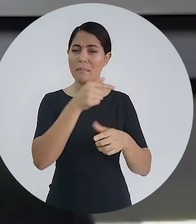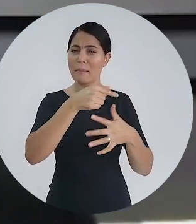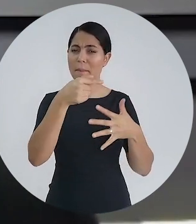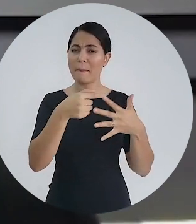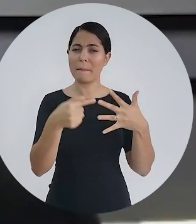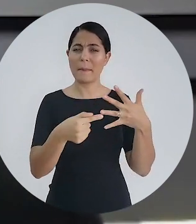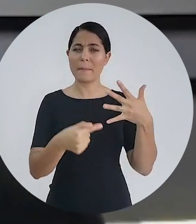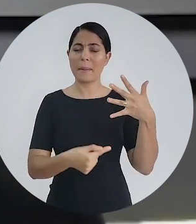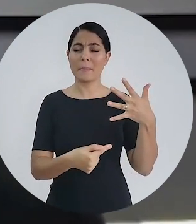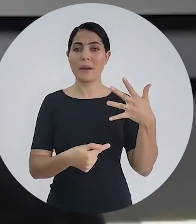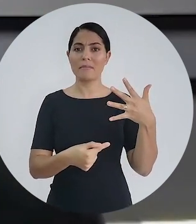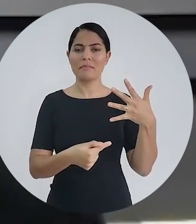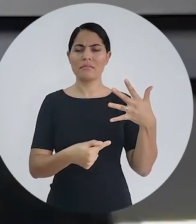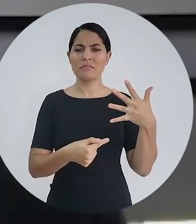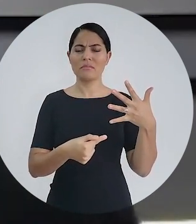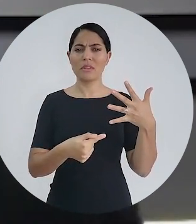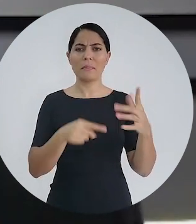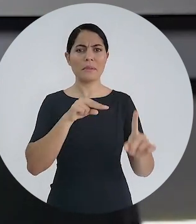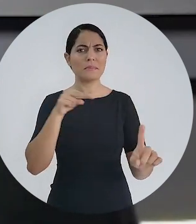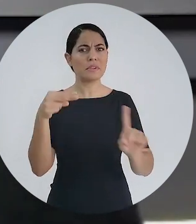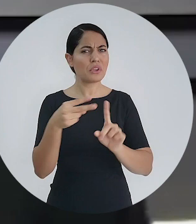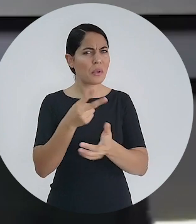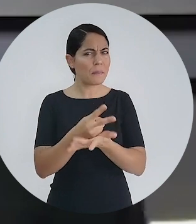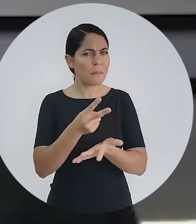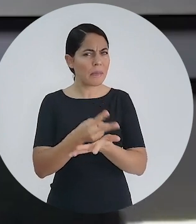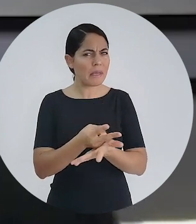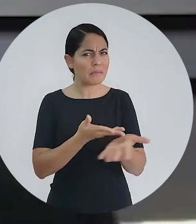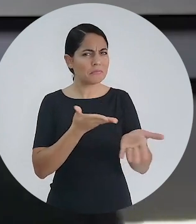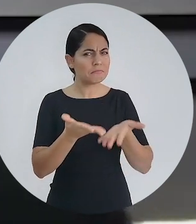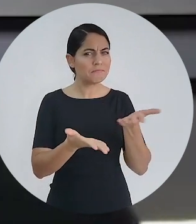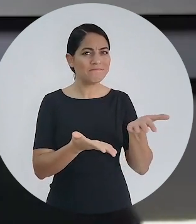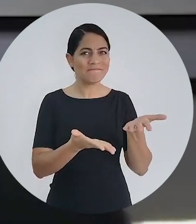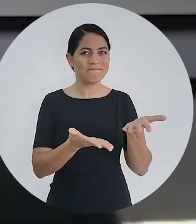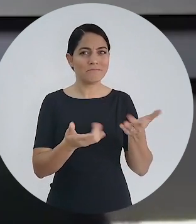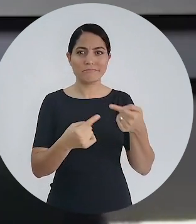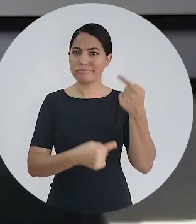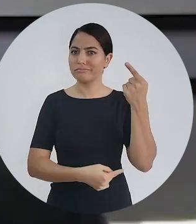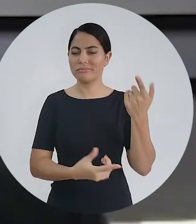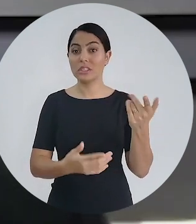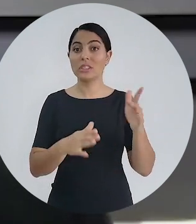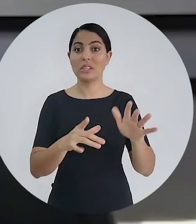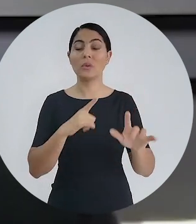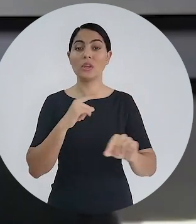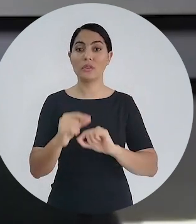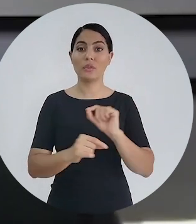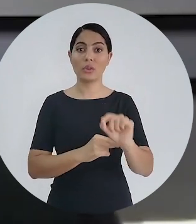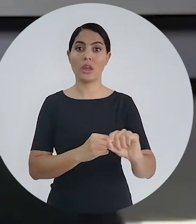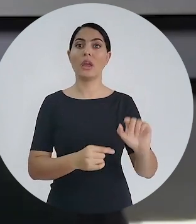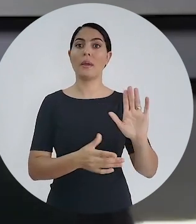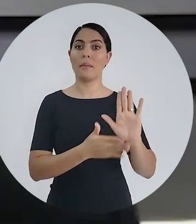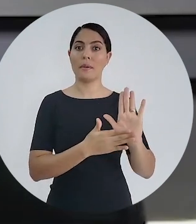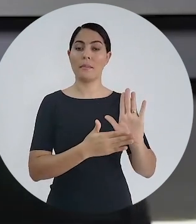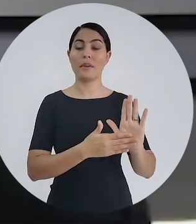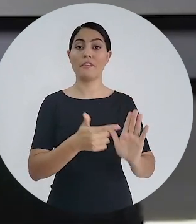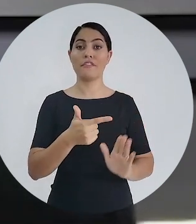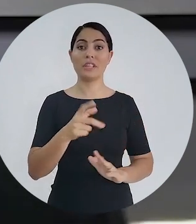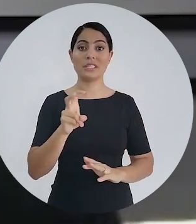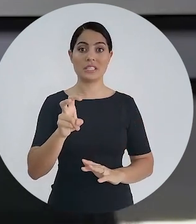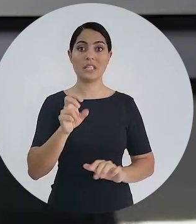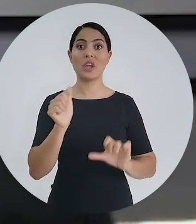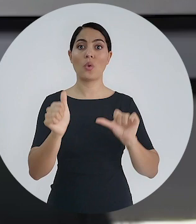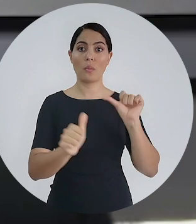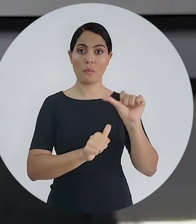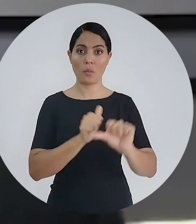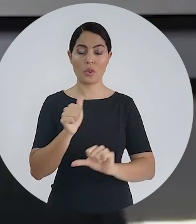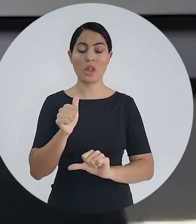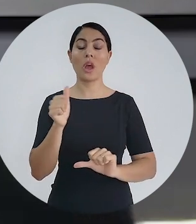não estão tendo o mesmo olhar pelo parlamento. Então, aqui são 25 alterações. Eu quero destacar apenas algumas